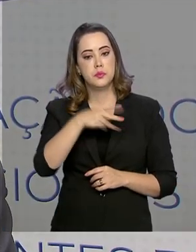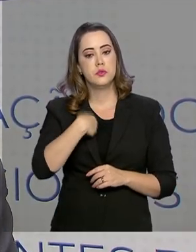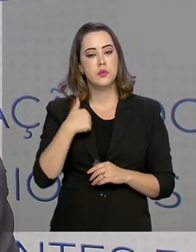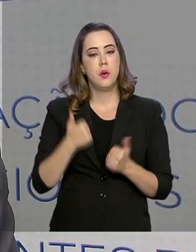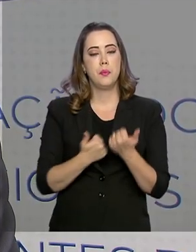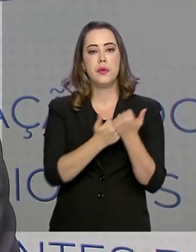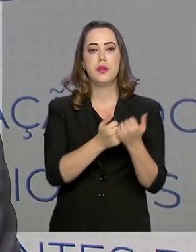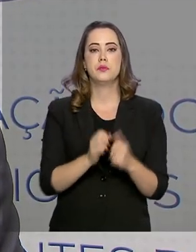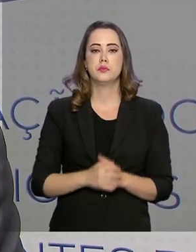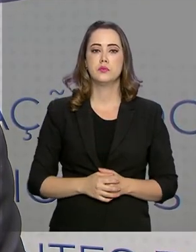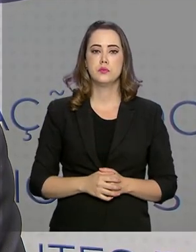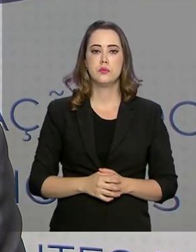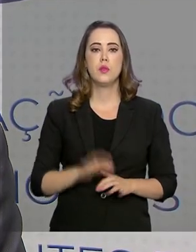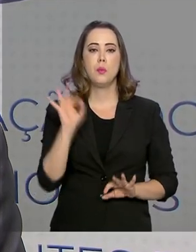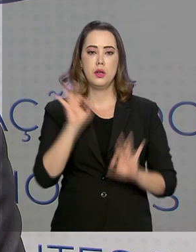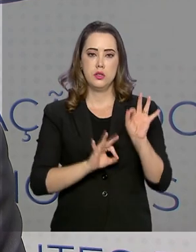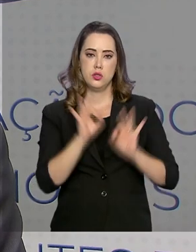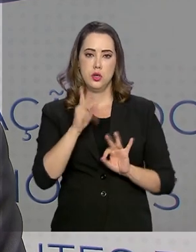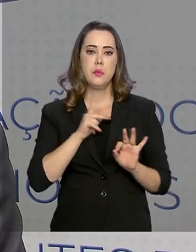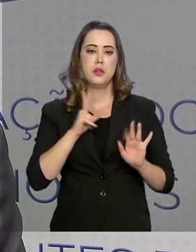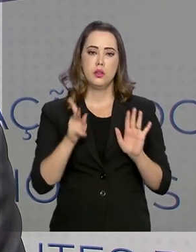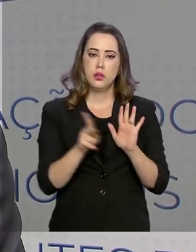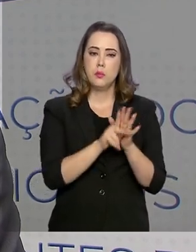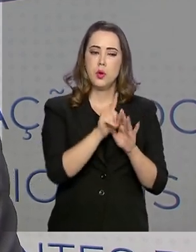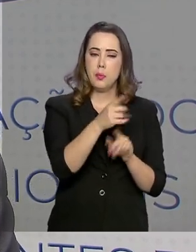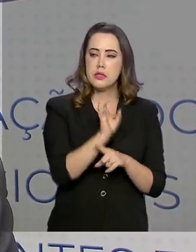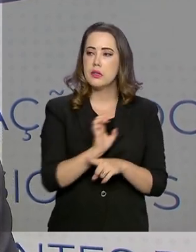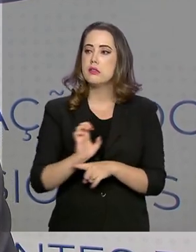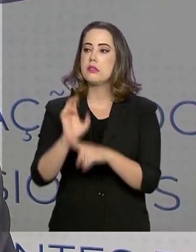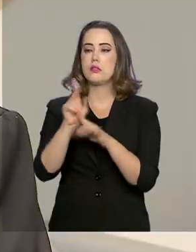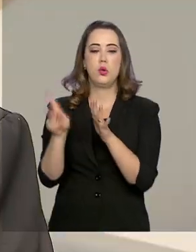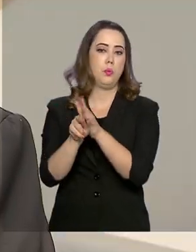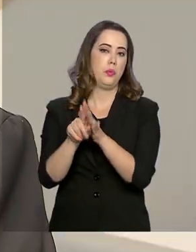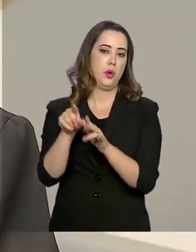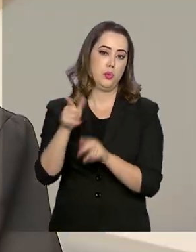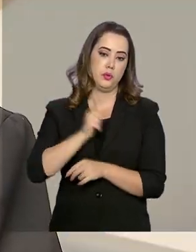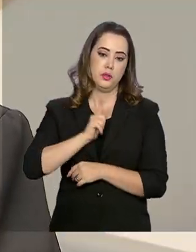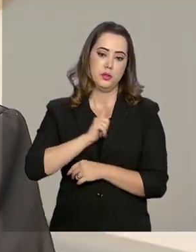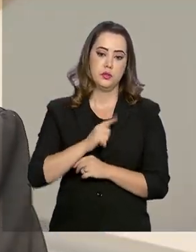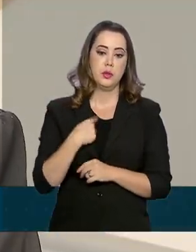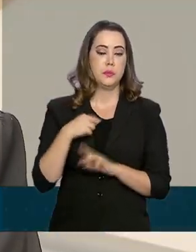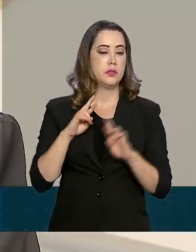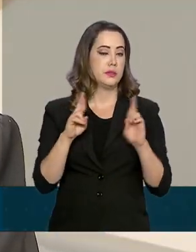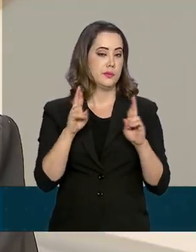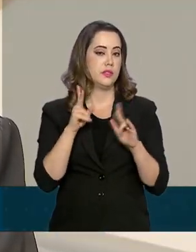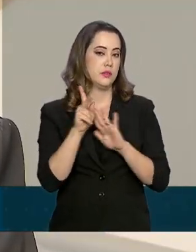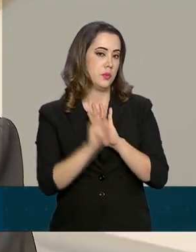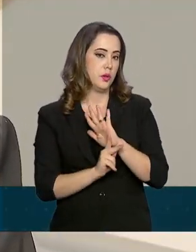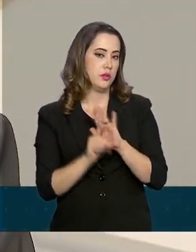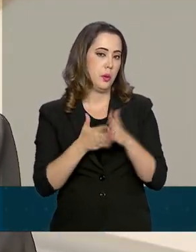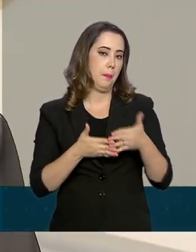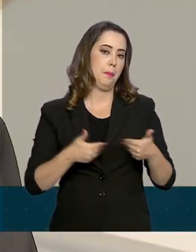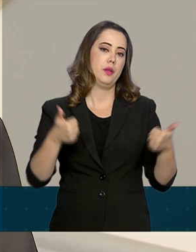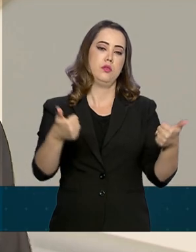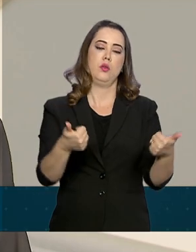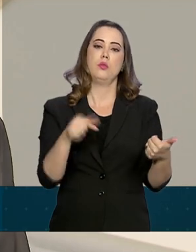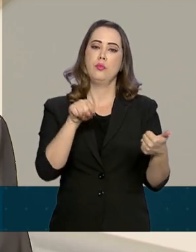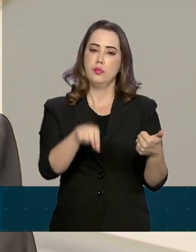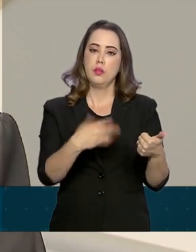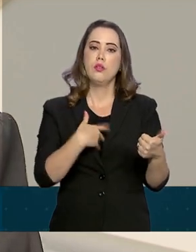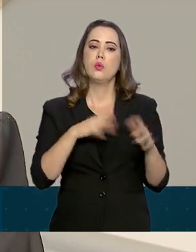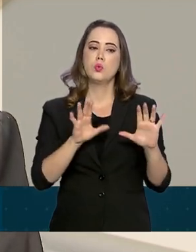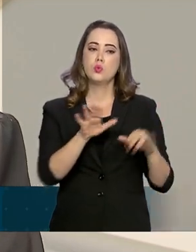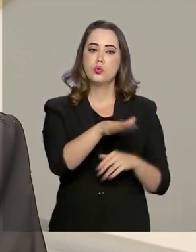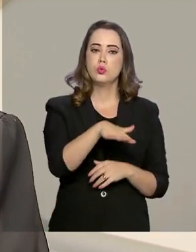características, mas que será adaptado a cada estado e a cada município. A minha expectativa para esse programa é que melhorem essas